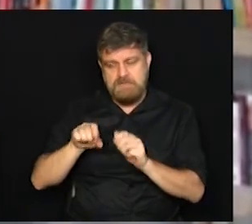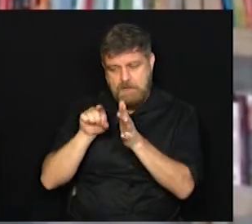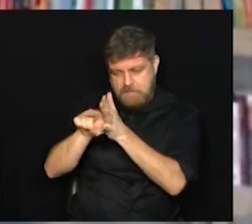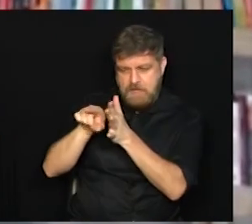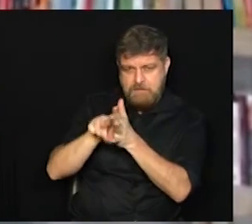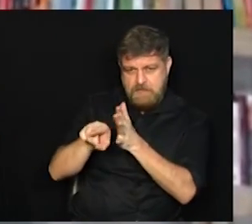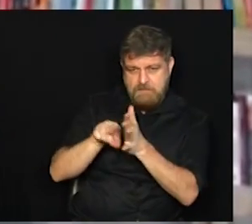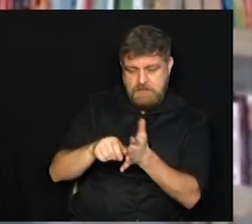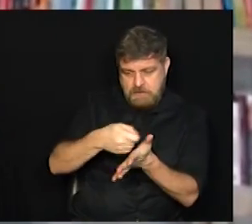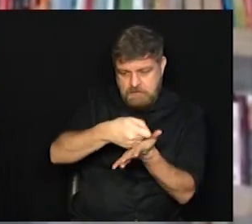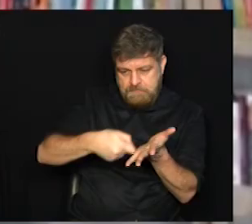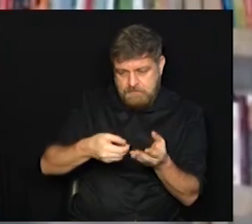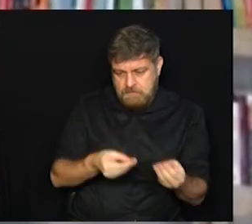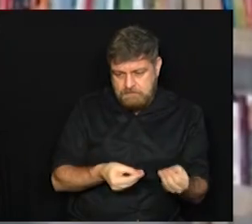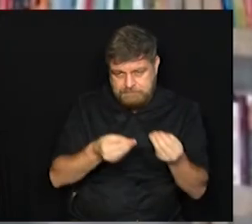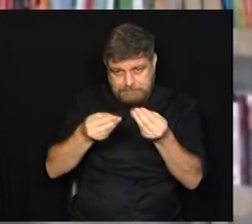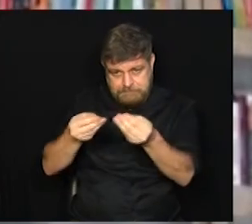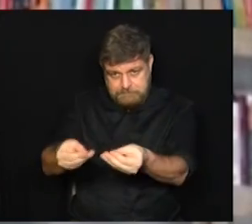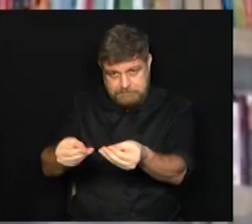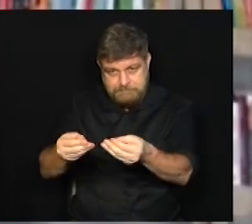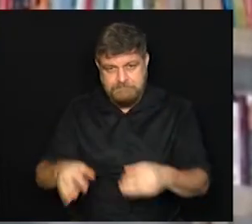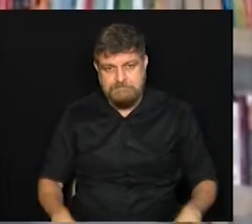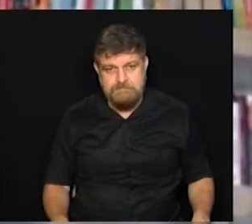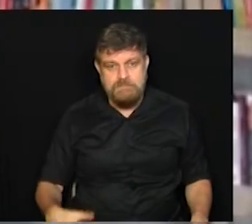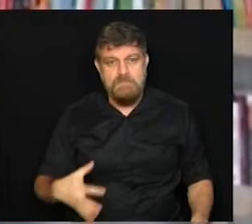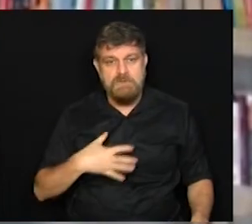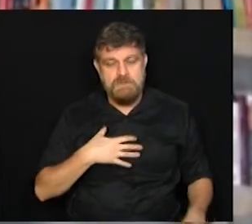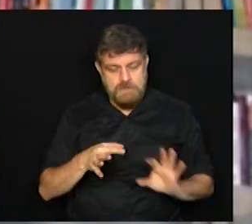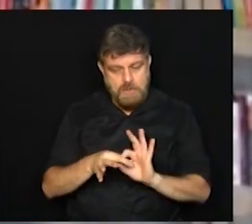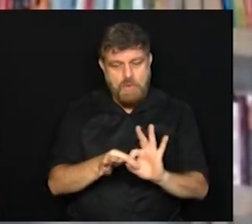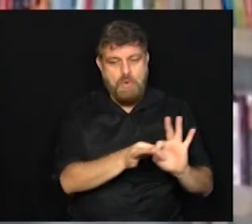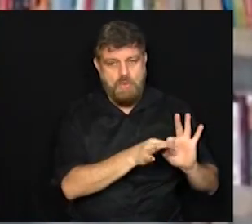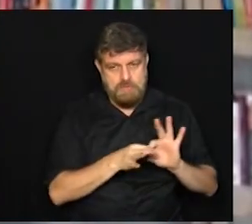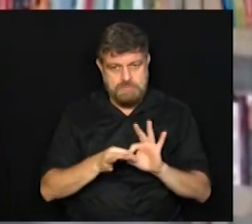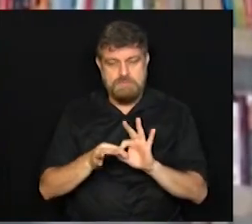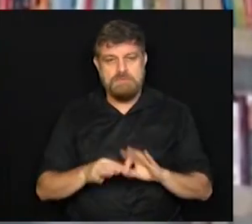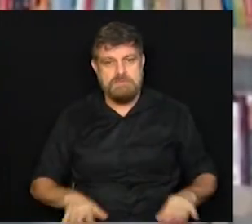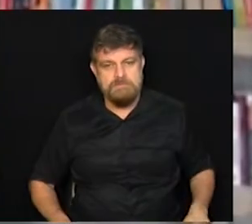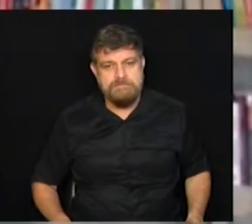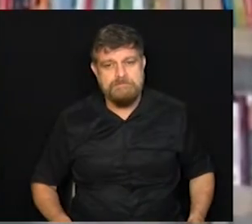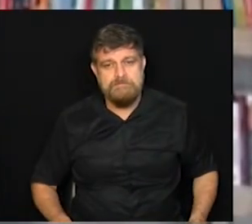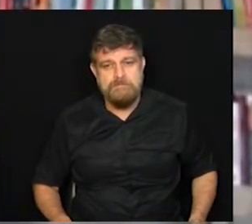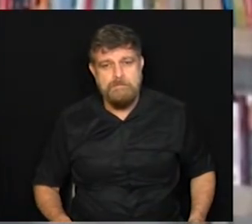essas indicações de forma conjunta.